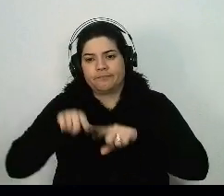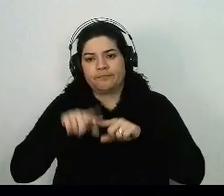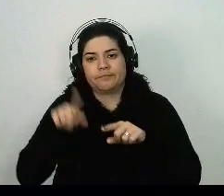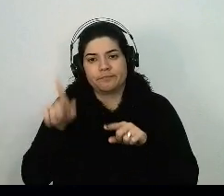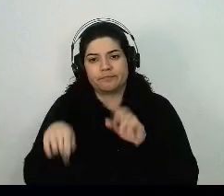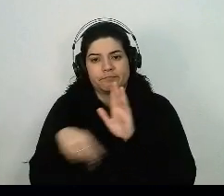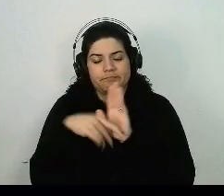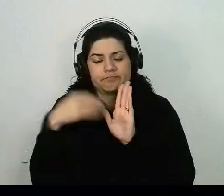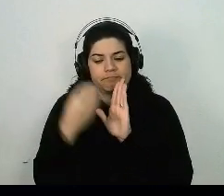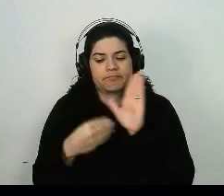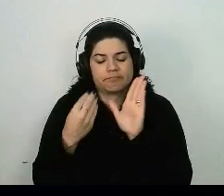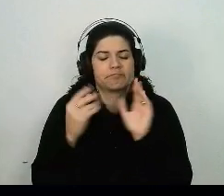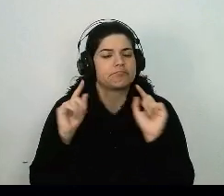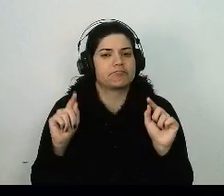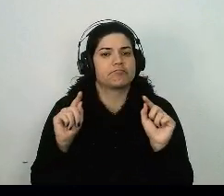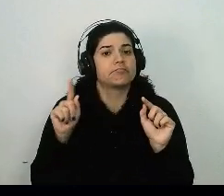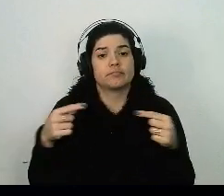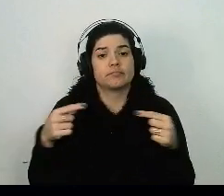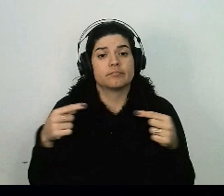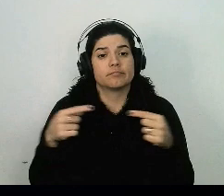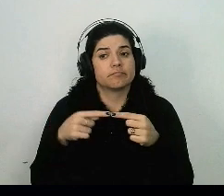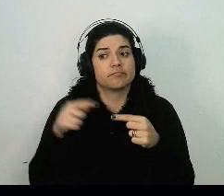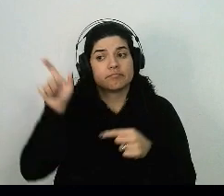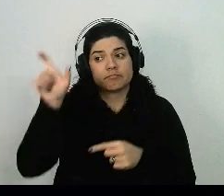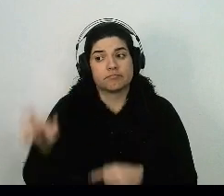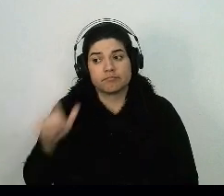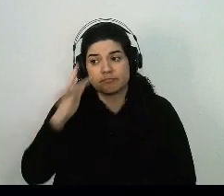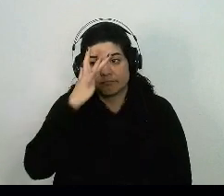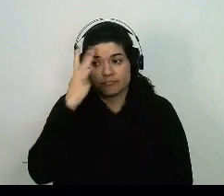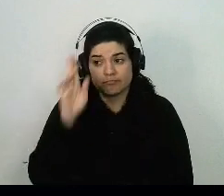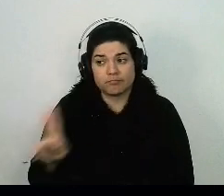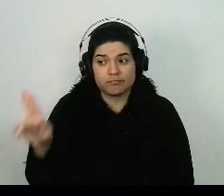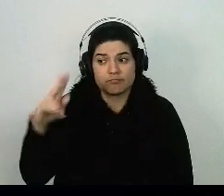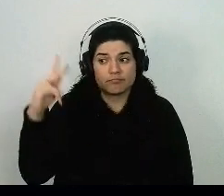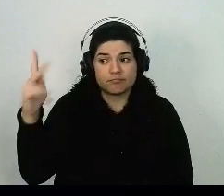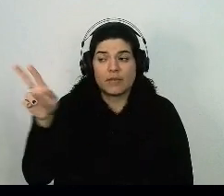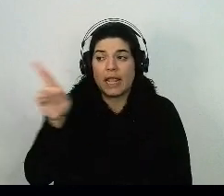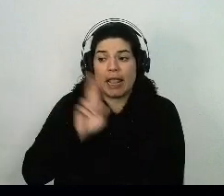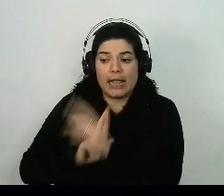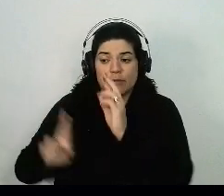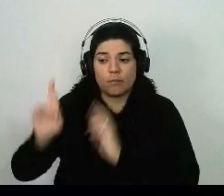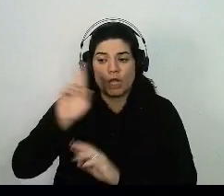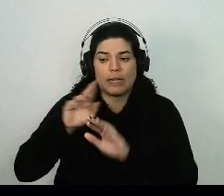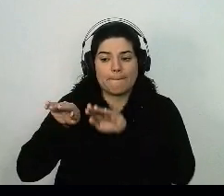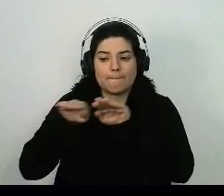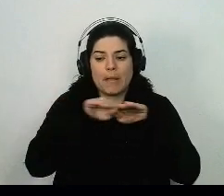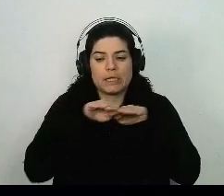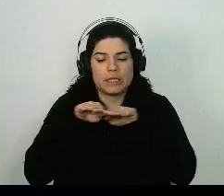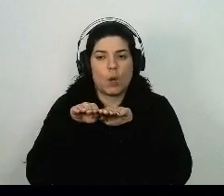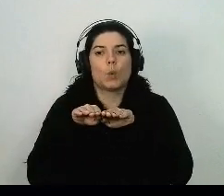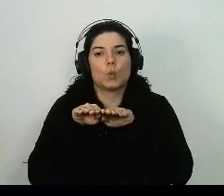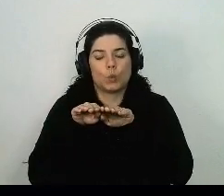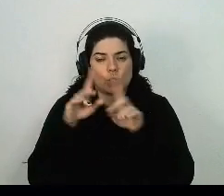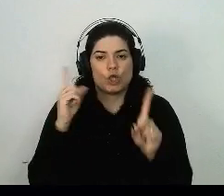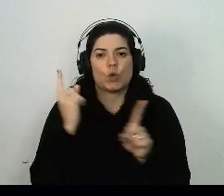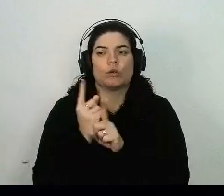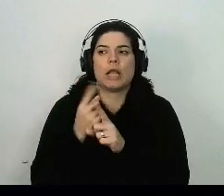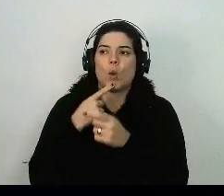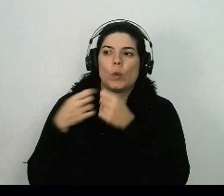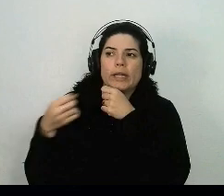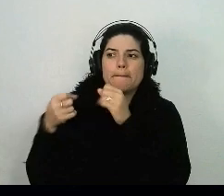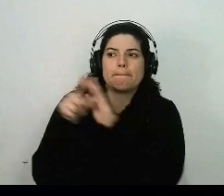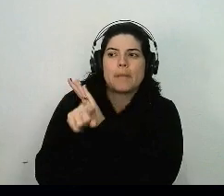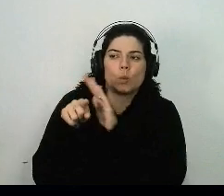é um referencial que eu retiro direto do usuário, que eu retiro de respostas e de padrões que eu encontro ao entrevistá-lo, ao entrar em contato com